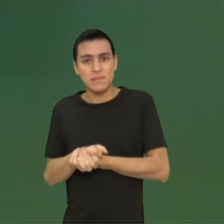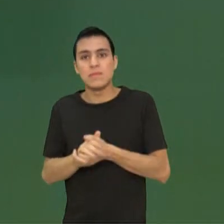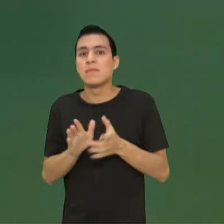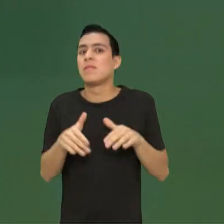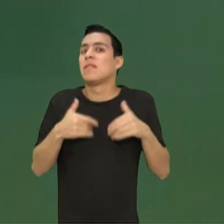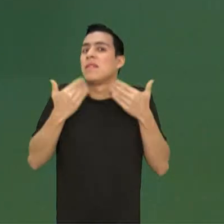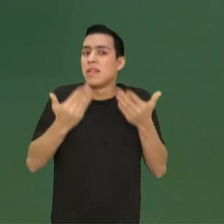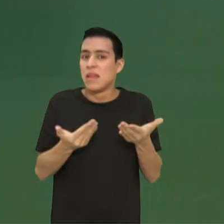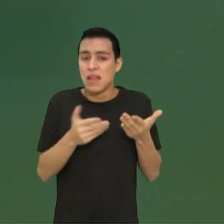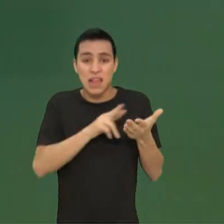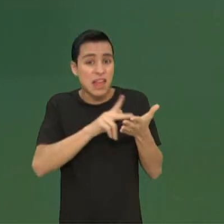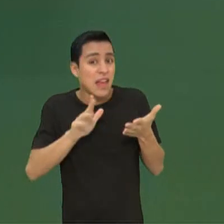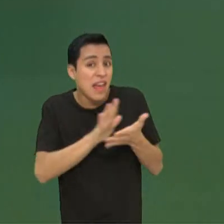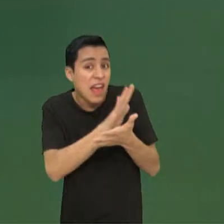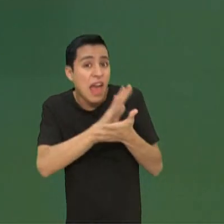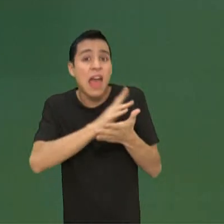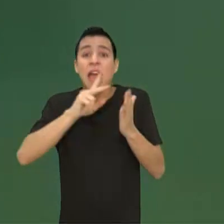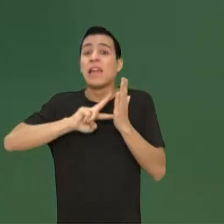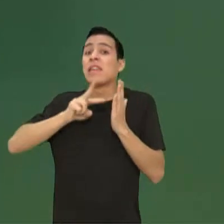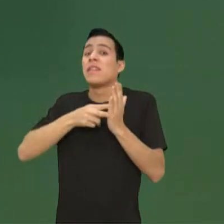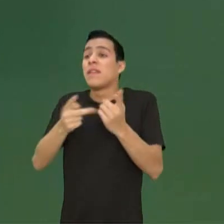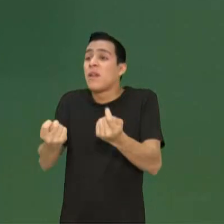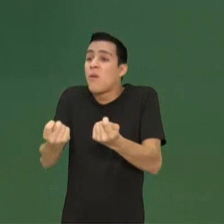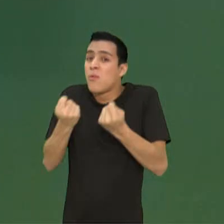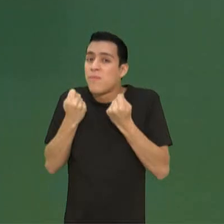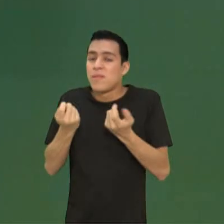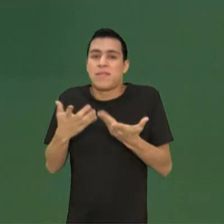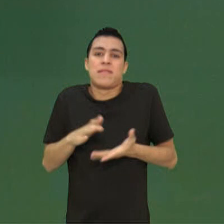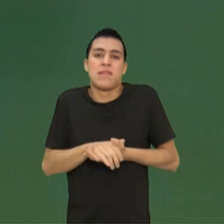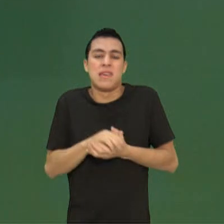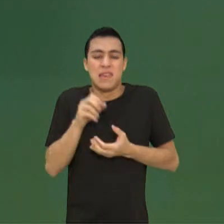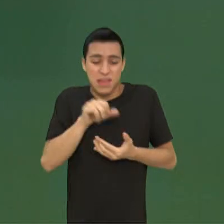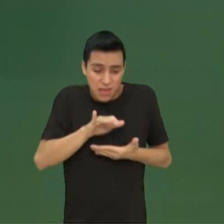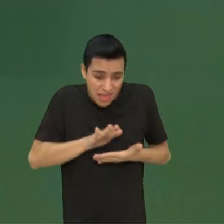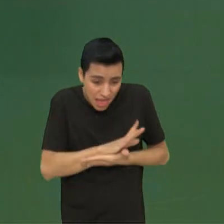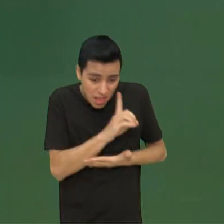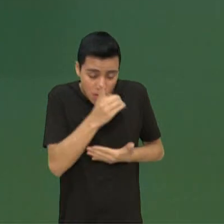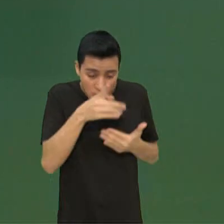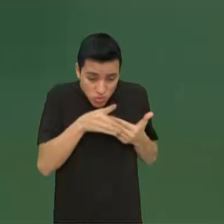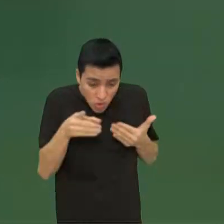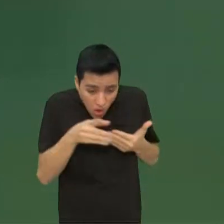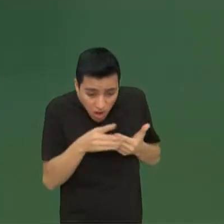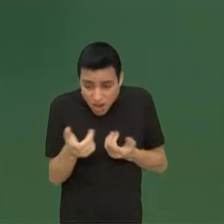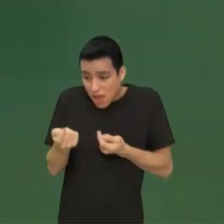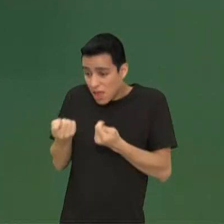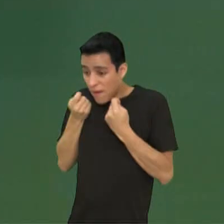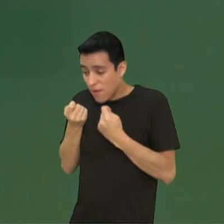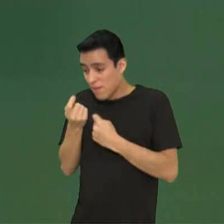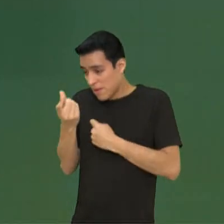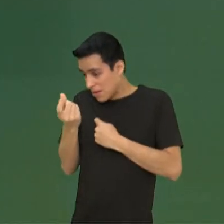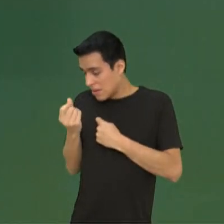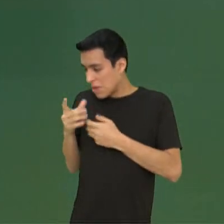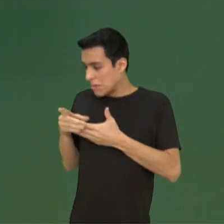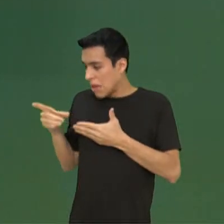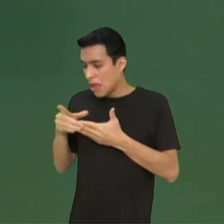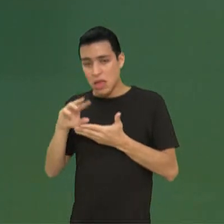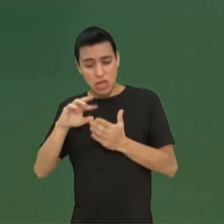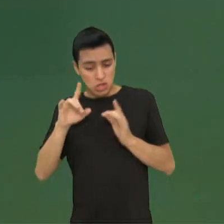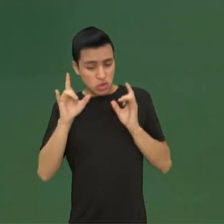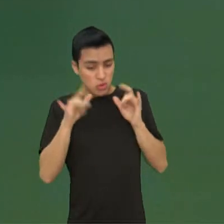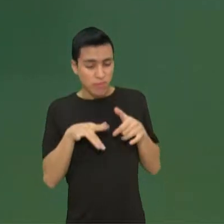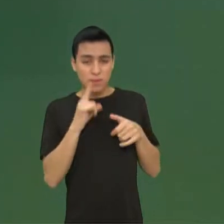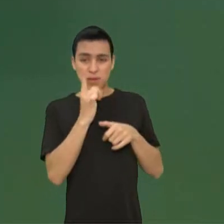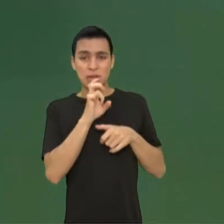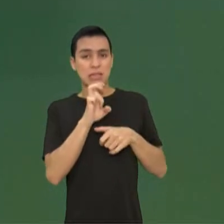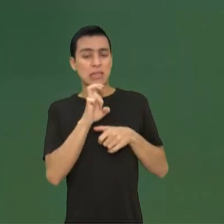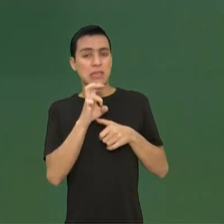Gente, não é nem gasto, é economia. Se você gasta 1 e economiza 16, sobrou 15 na